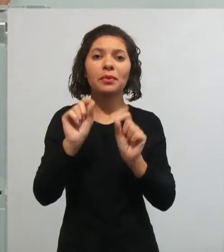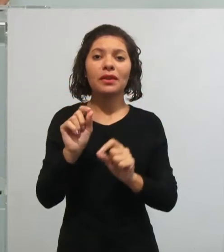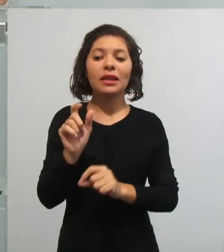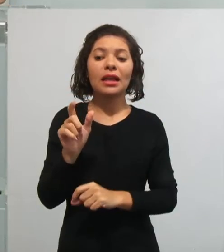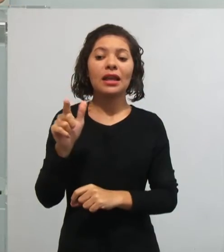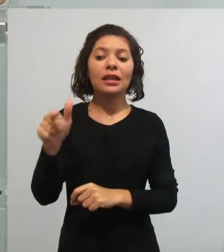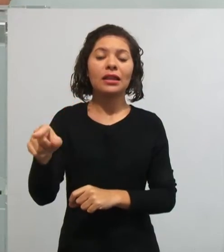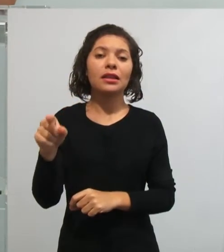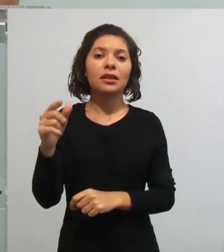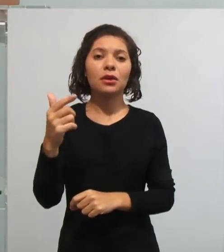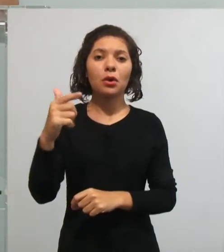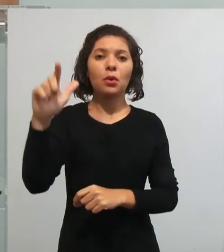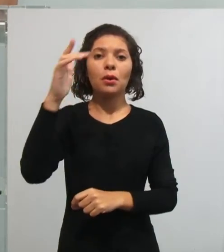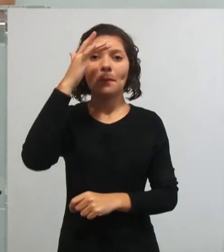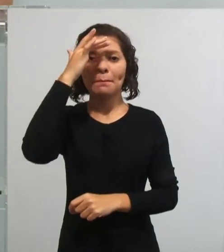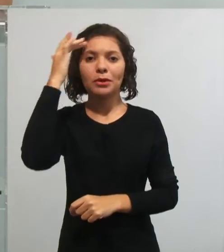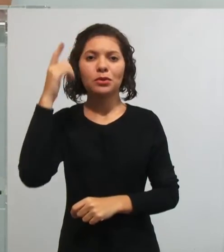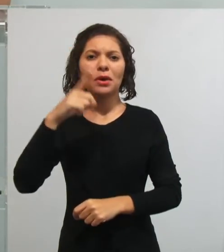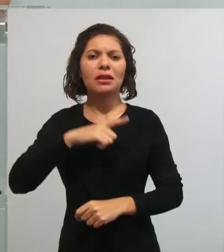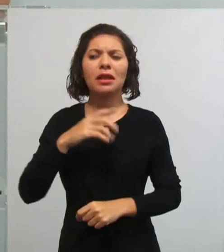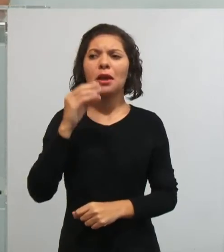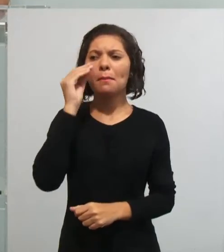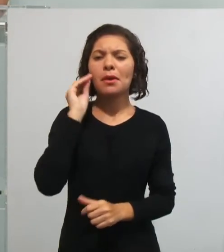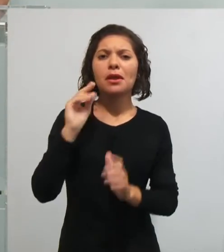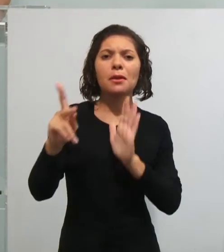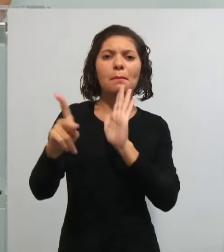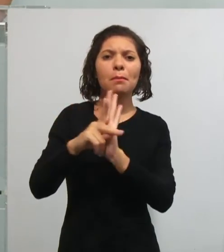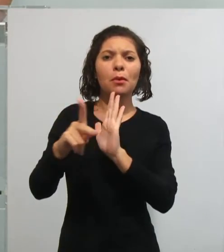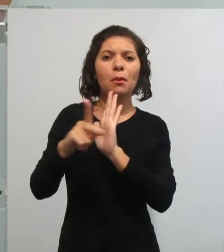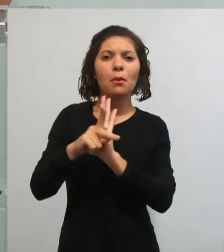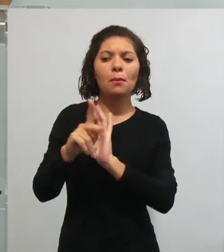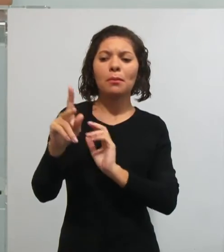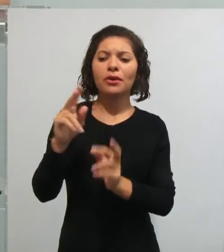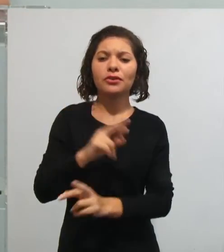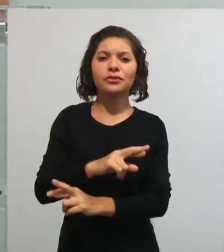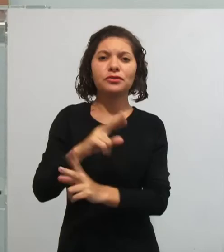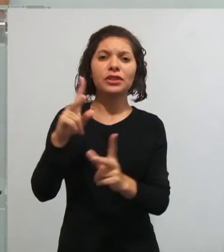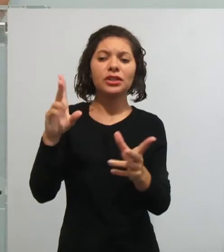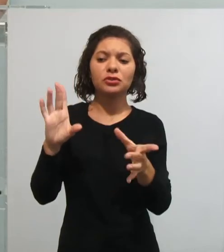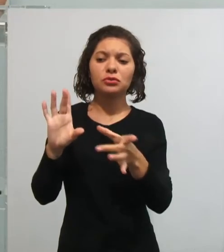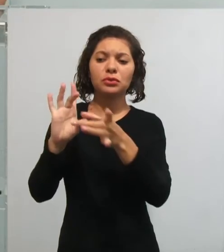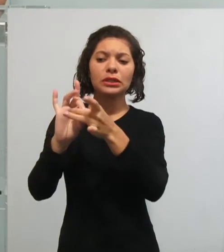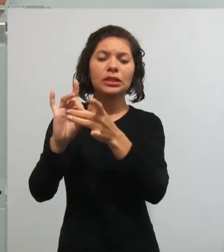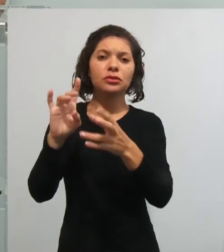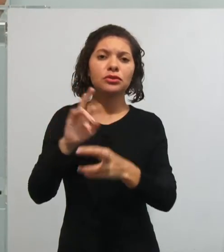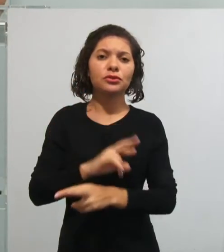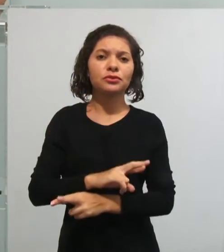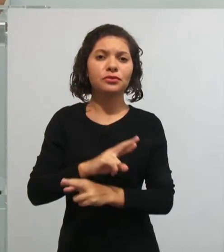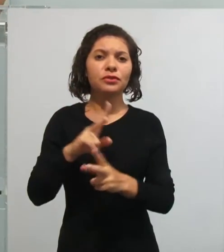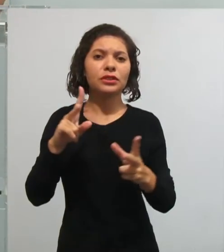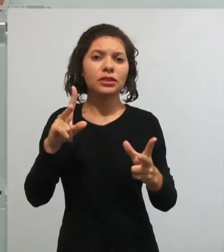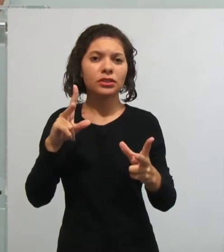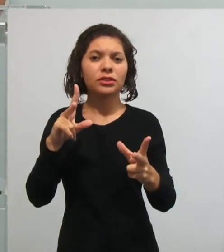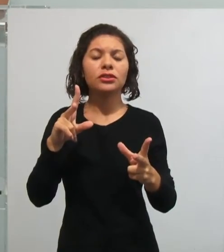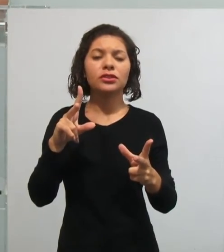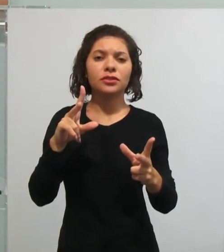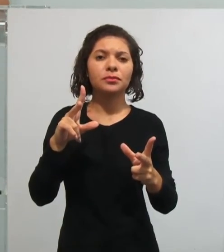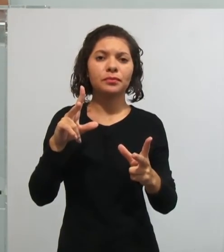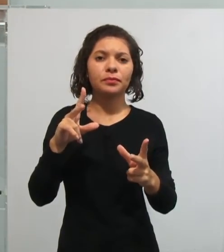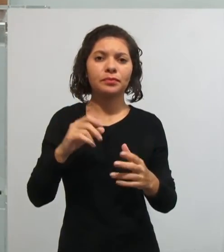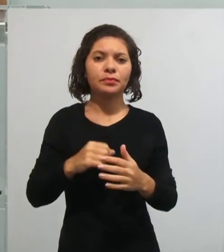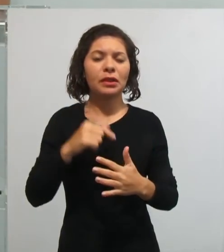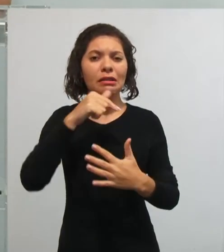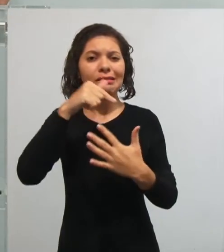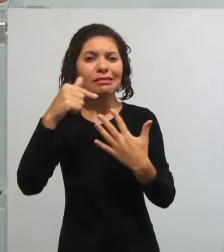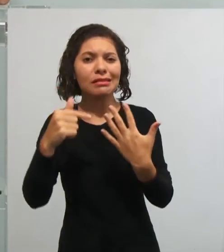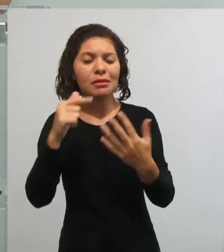sua própria visão de mundo, está no seu próprio contexto, né? E que tudo isso vai afetar na